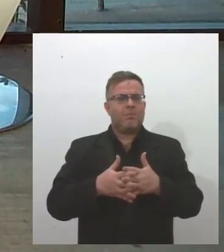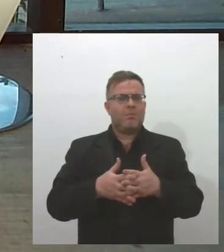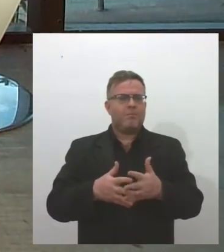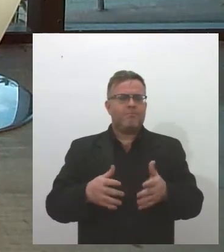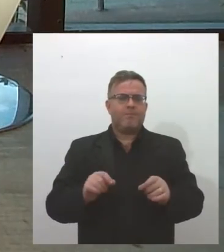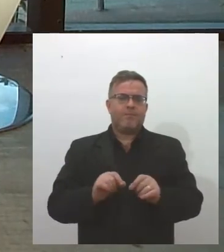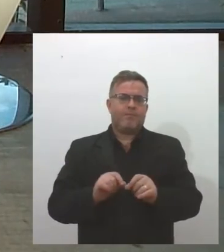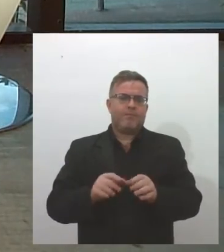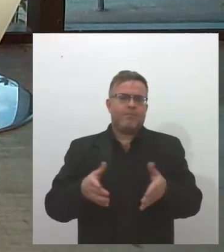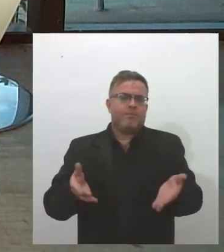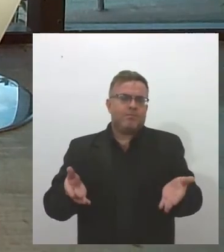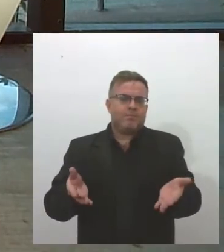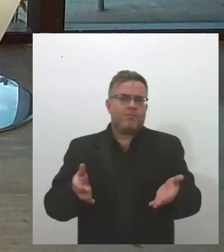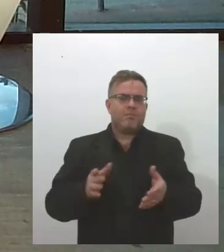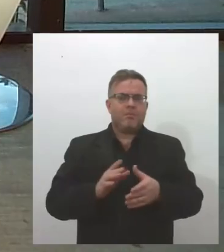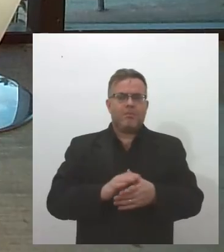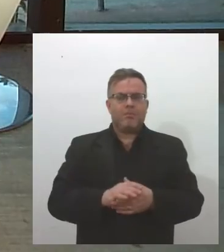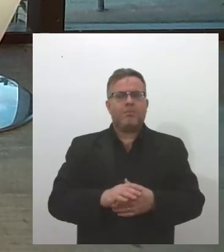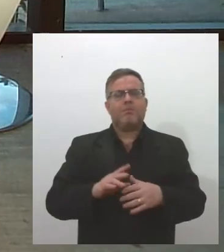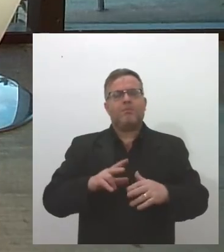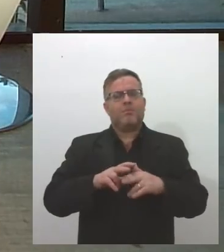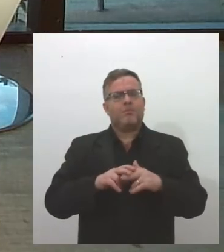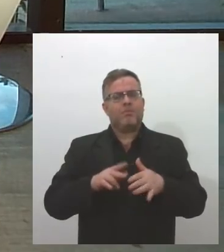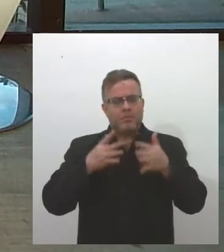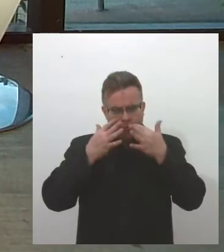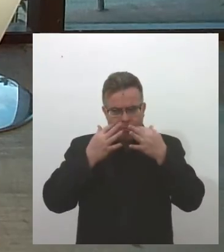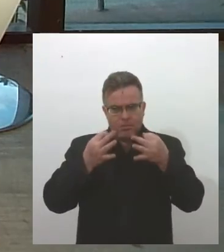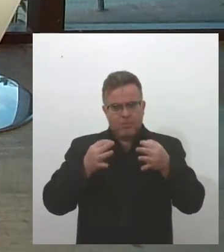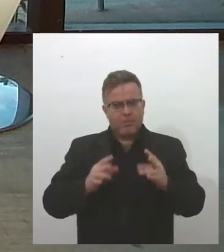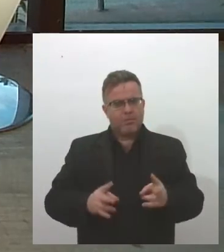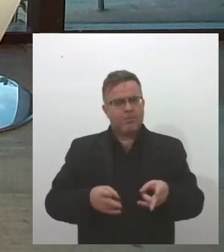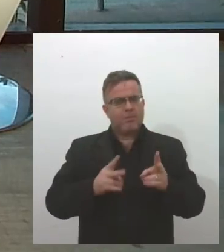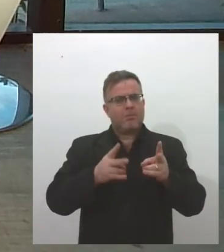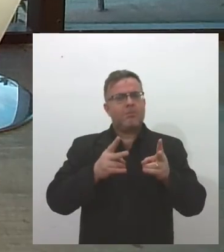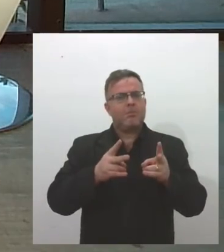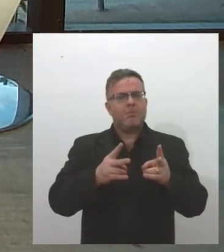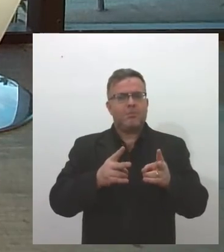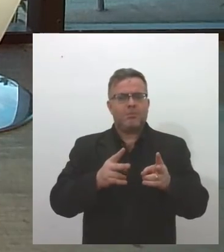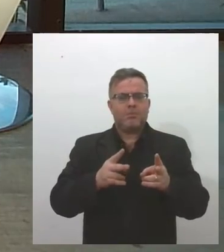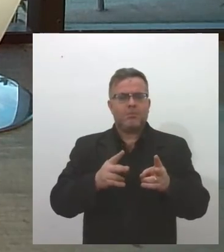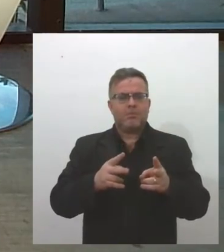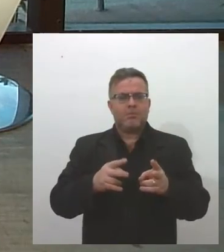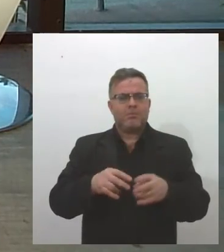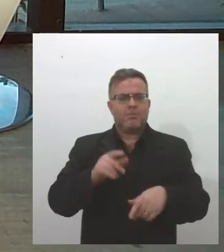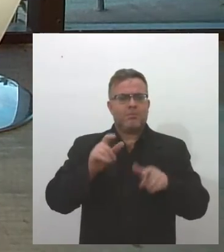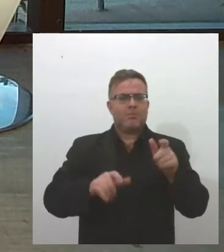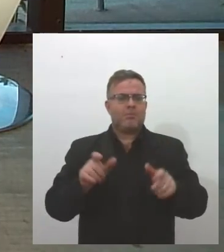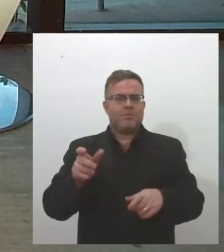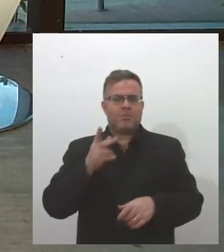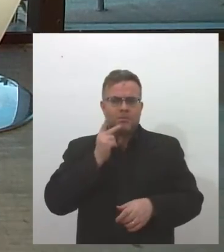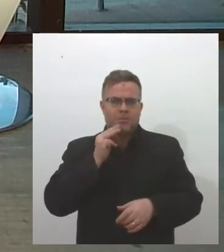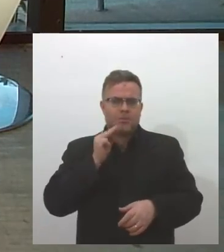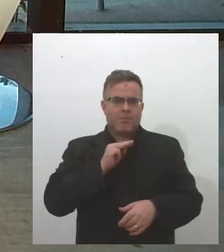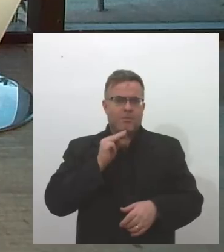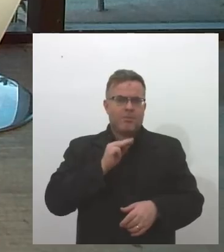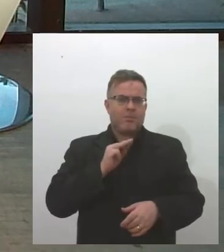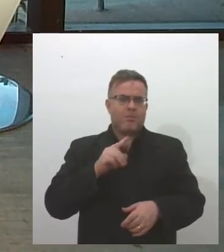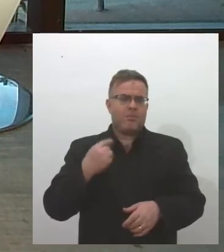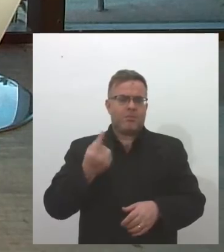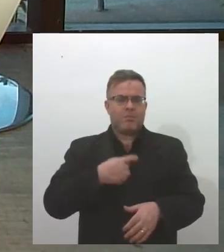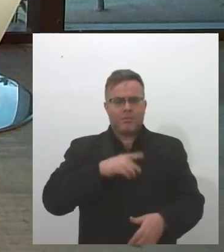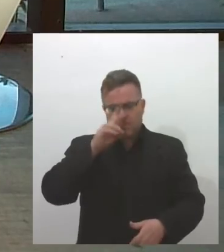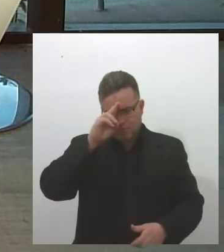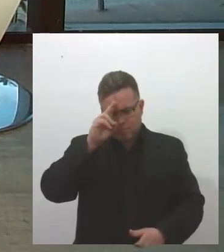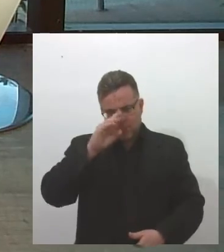o benefício. Então, atentos aí os filhos, né? Levem as mamães, os papais, para fazer a prova de vida se ainda não